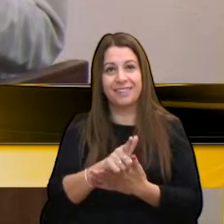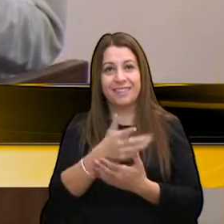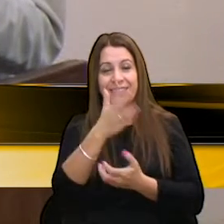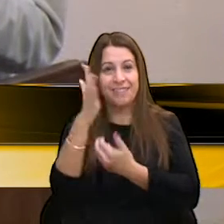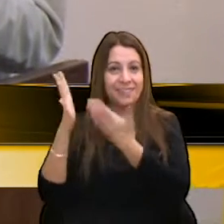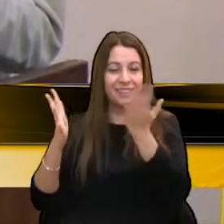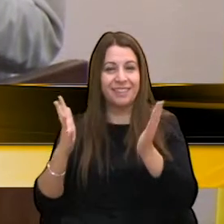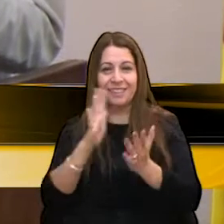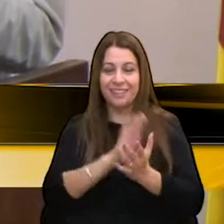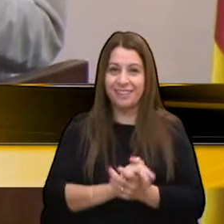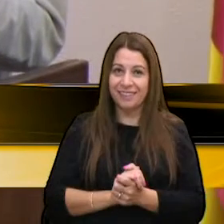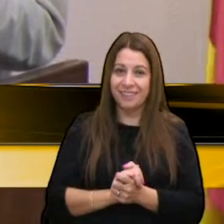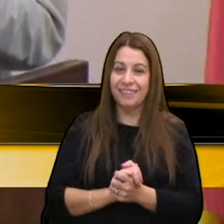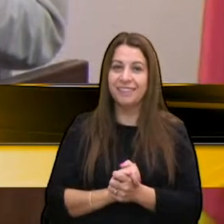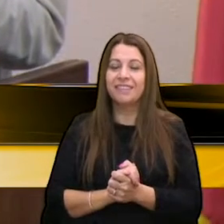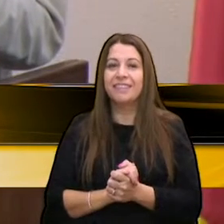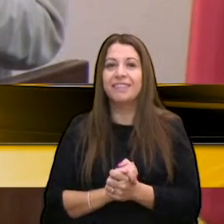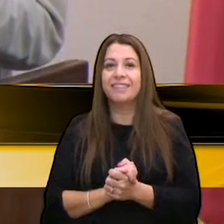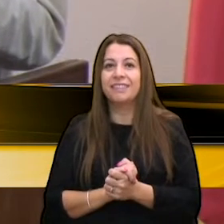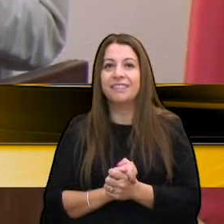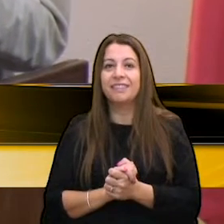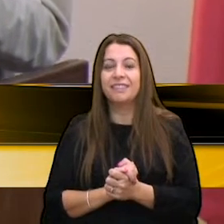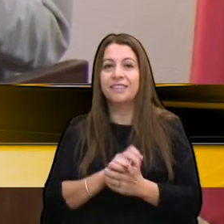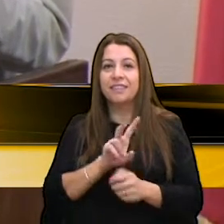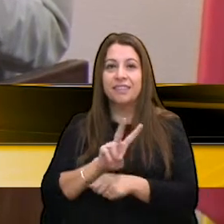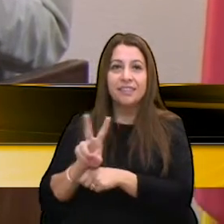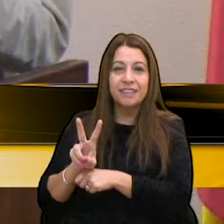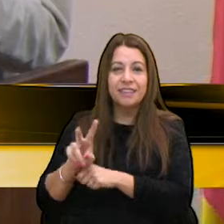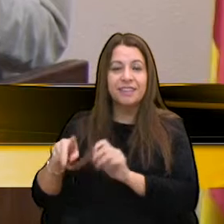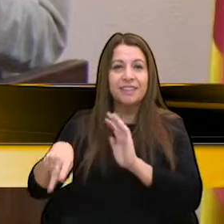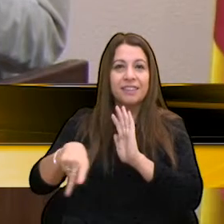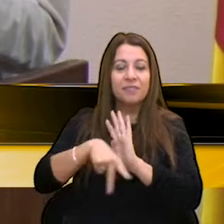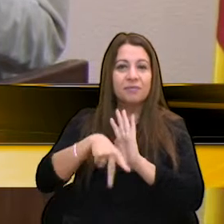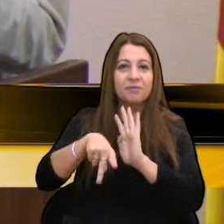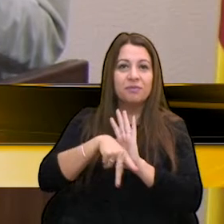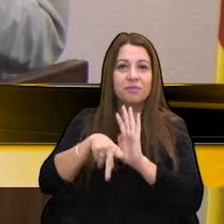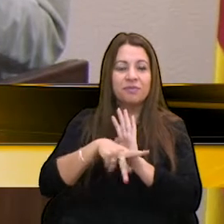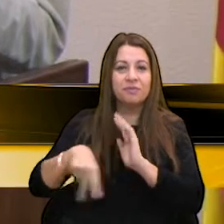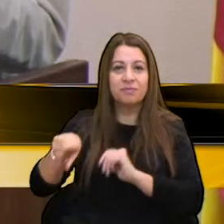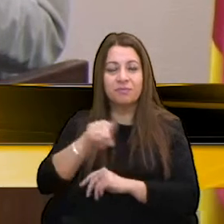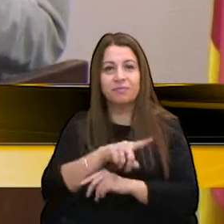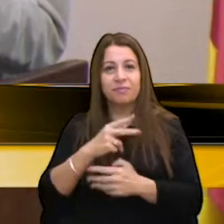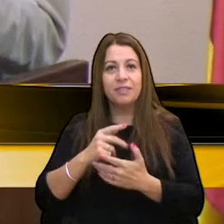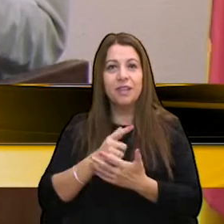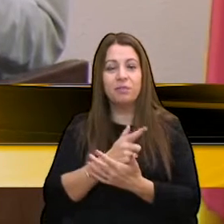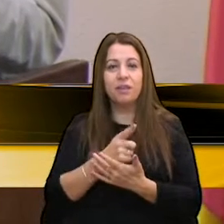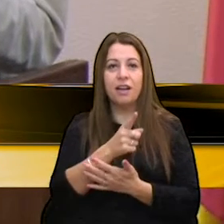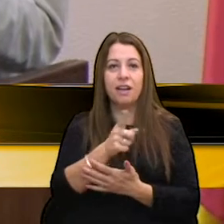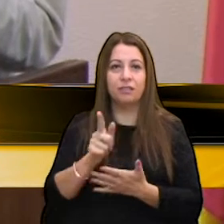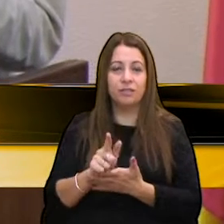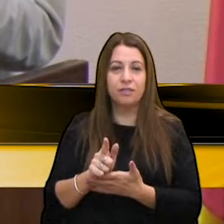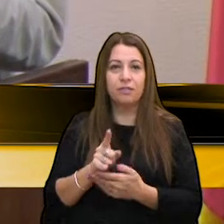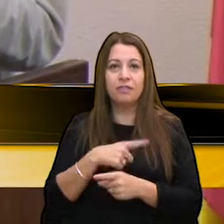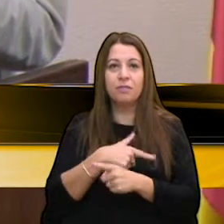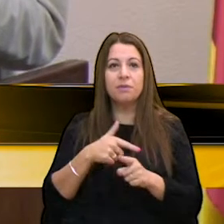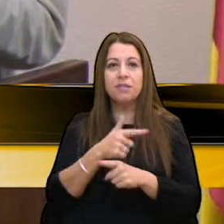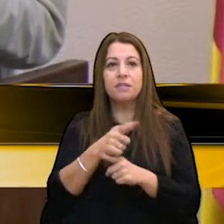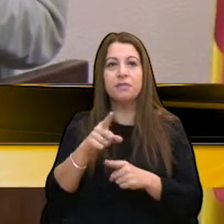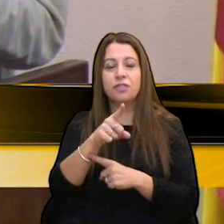ambiental. A preservação do patrimônio cultural que encontramos no meio rural através de